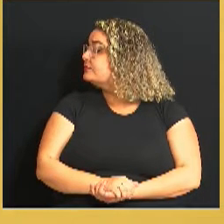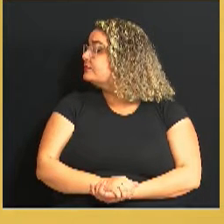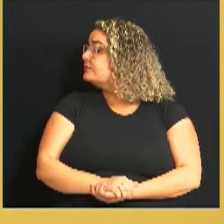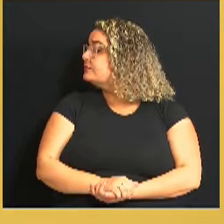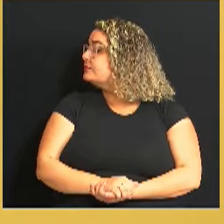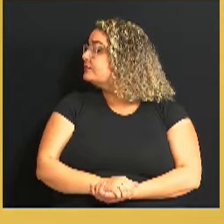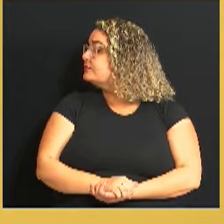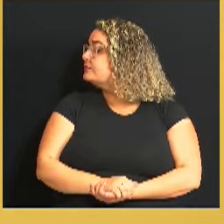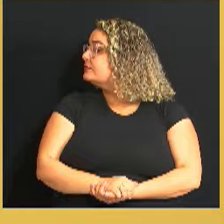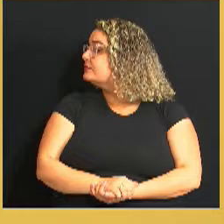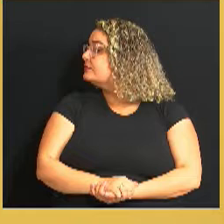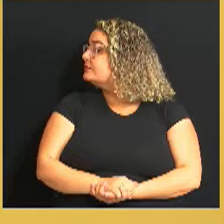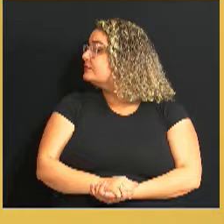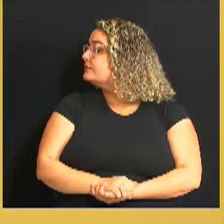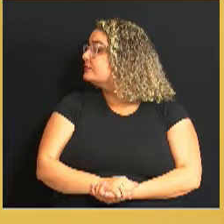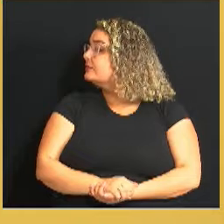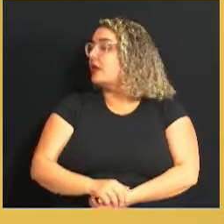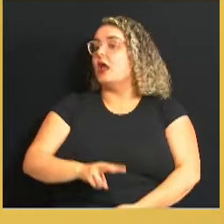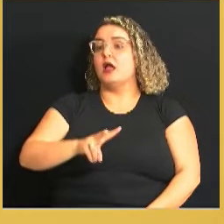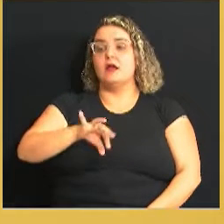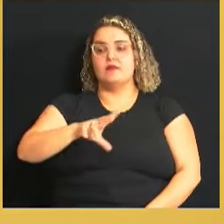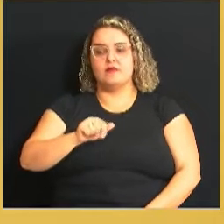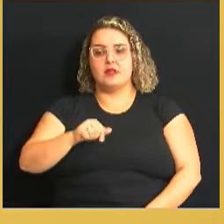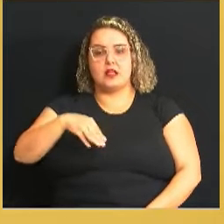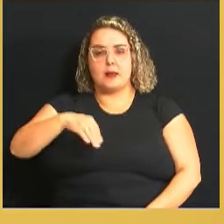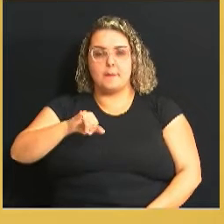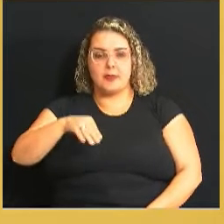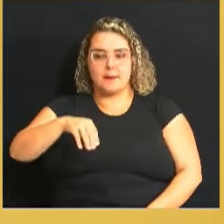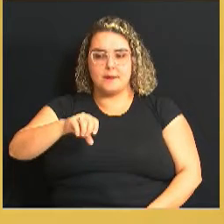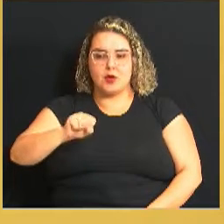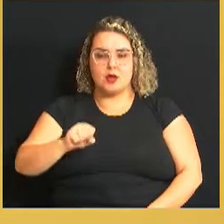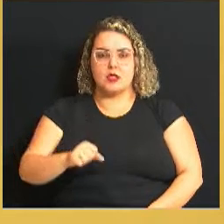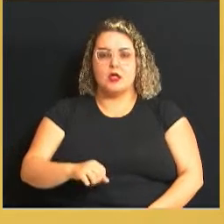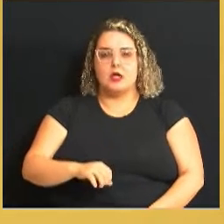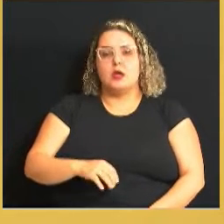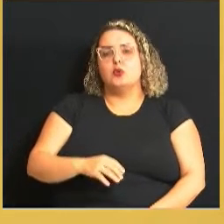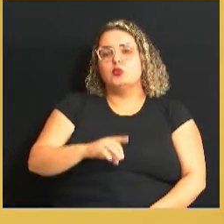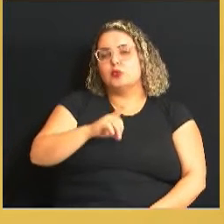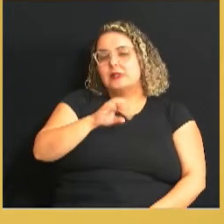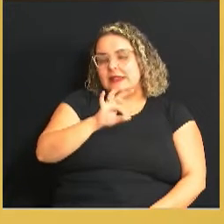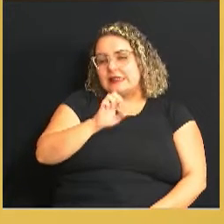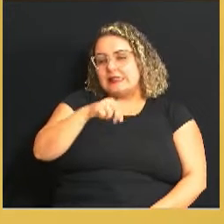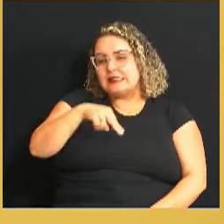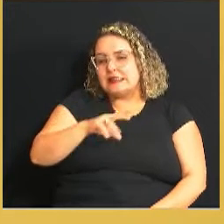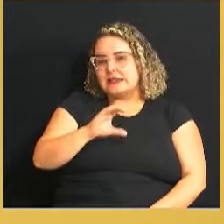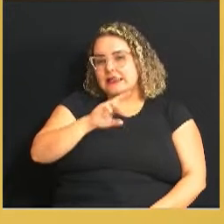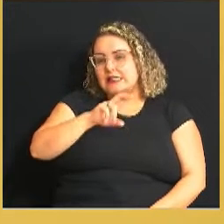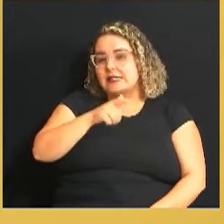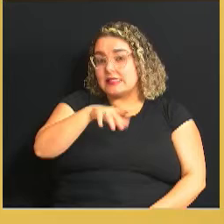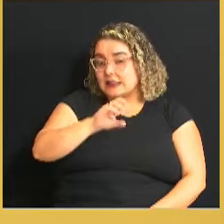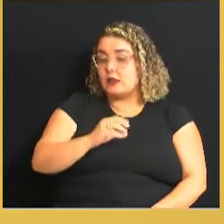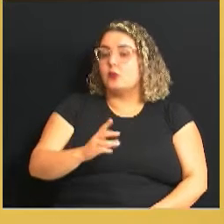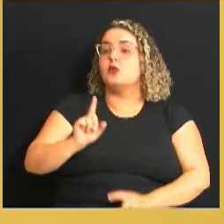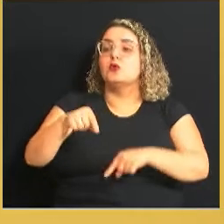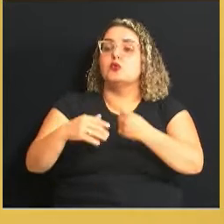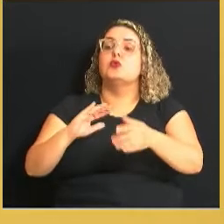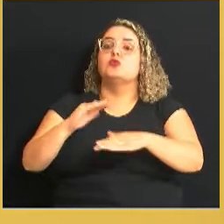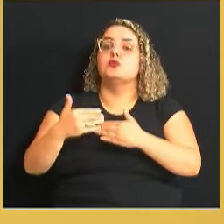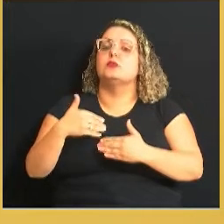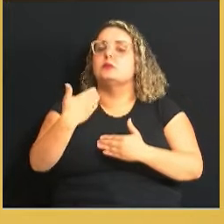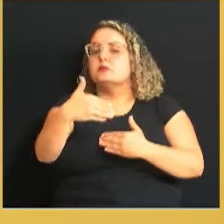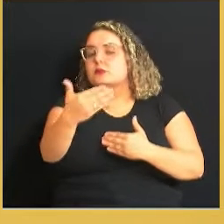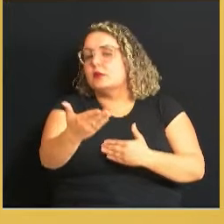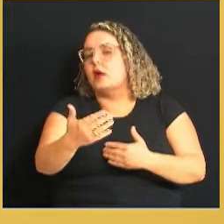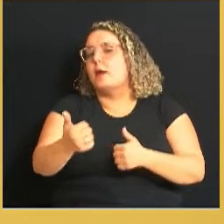a Vila Mimosa. A Vila Mimosa fica ali na altura do Campos Elíseos, do Tanqueredão, e os outros bairros já ficam lá na